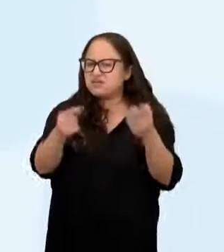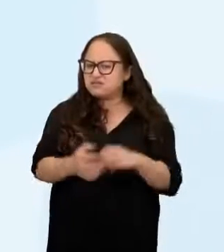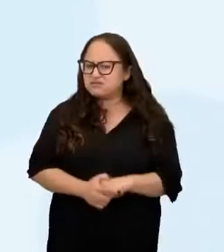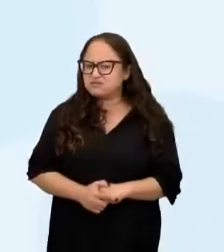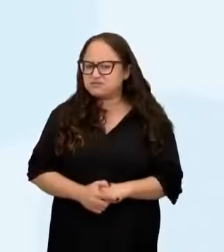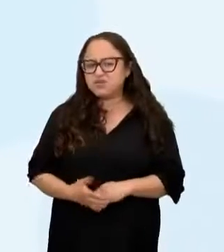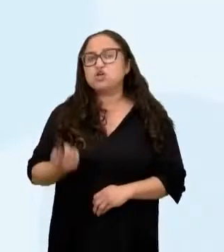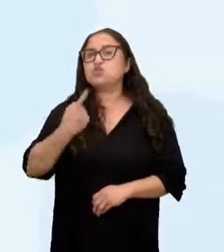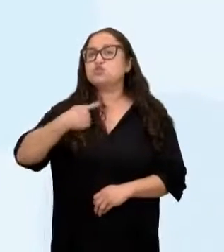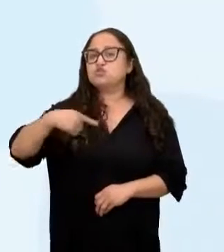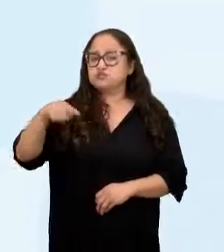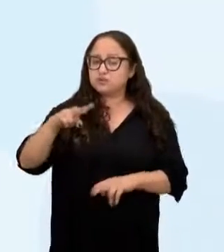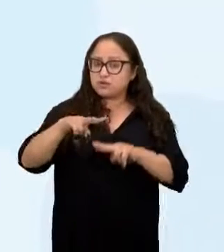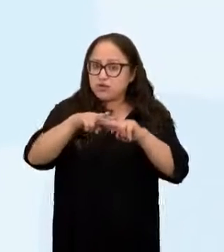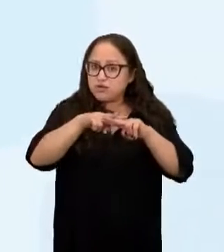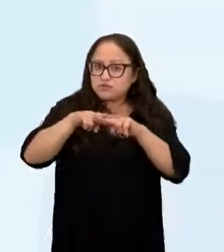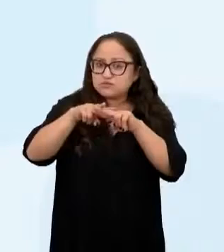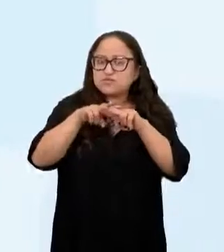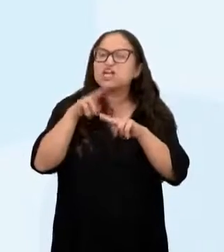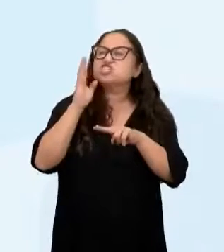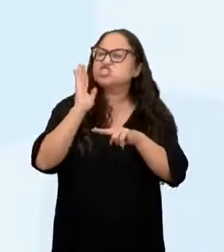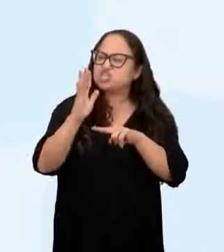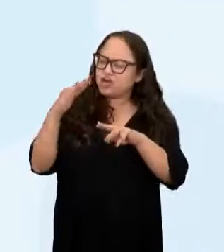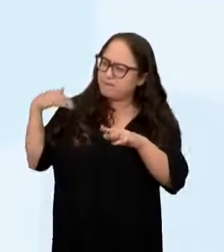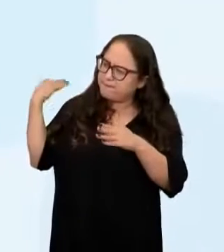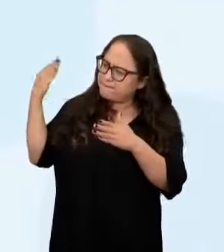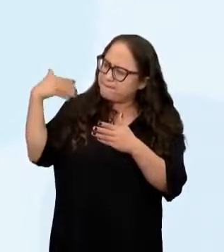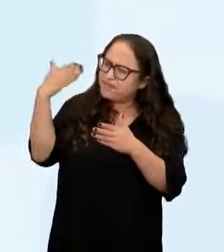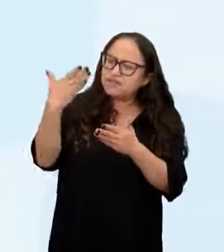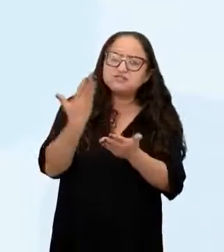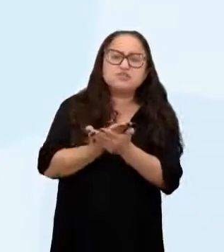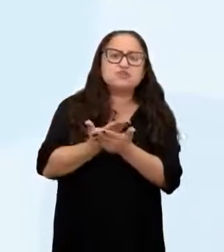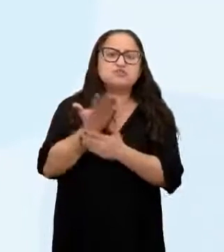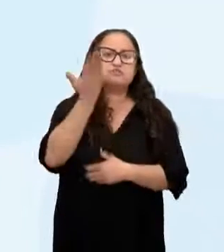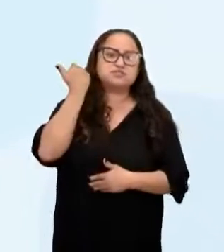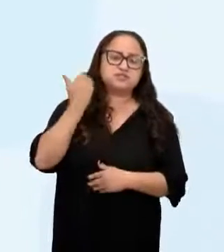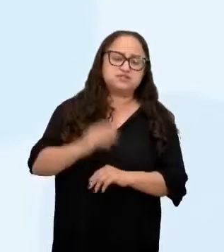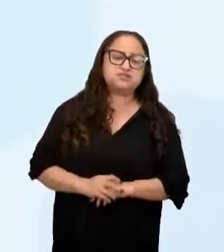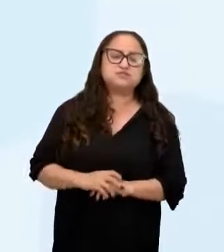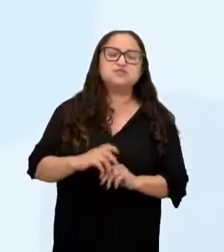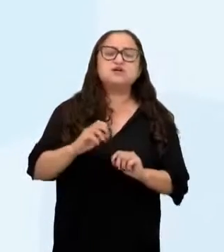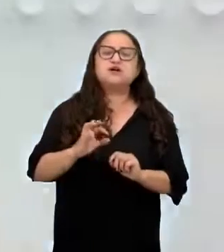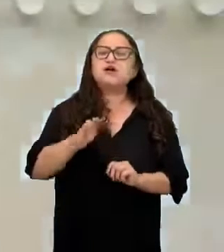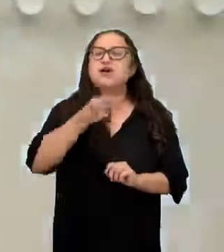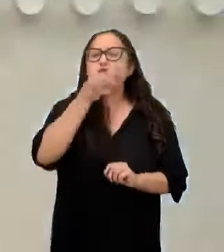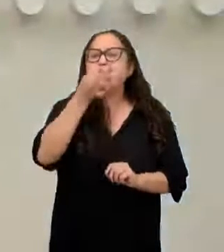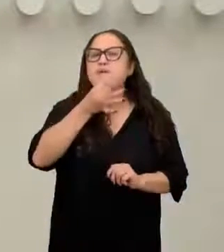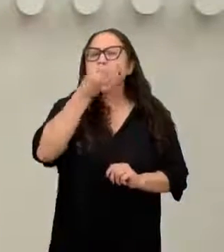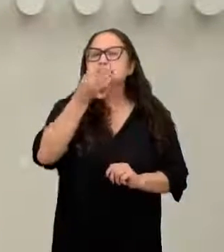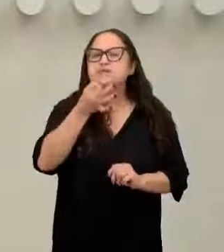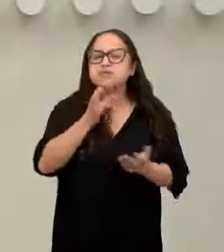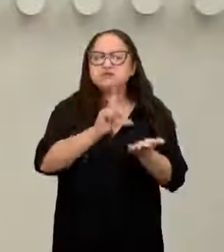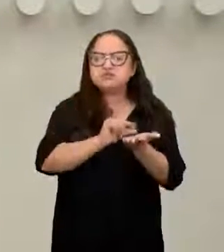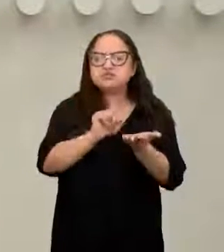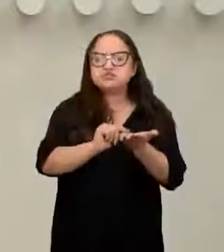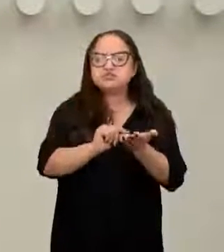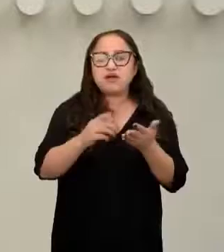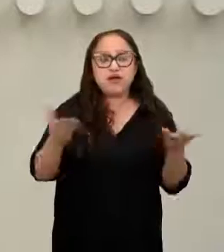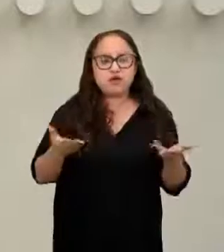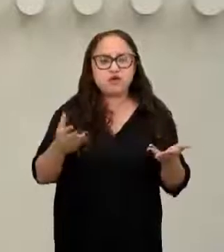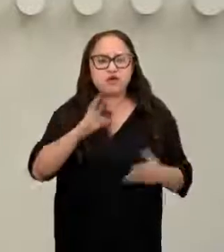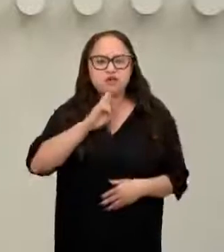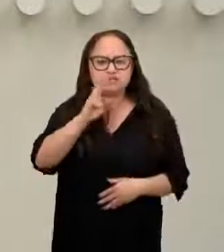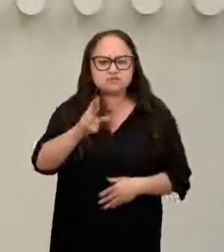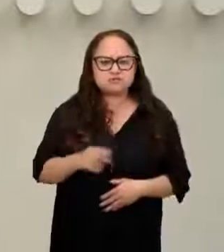gente está retomando o que nós já falamos ao longo deste ano inteiro. Então, o que é o artigo de opinião? Então, pode voltar para mim agora que eu respondo para vocês. É